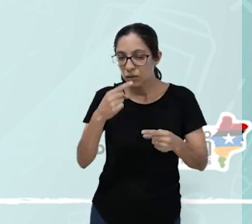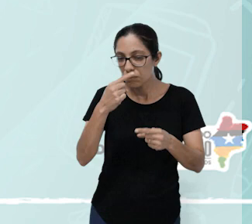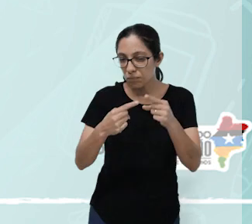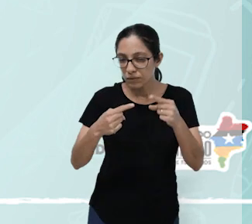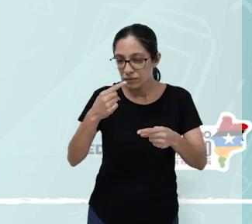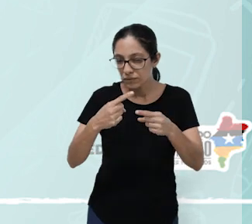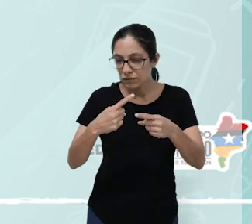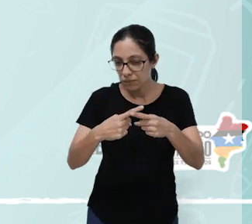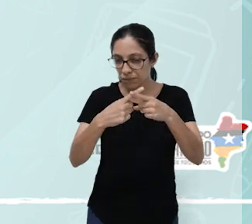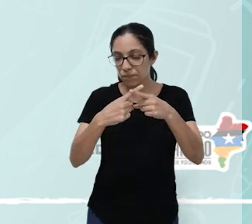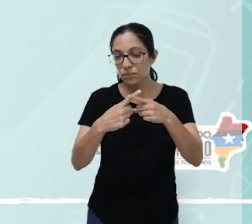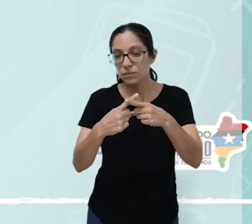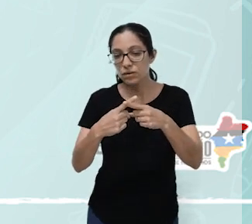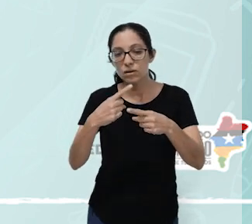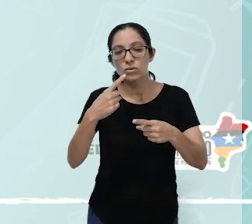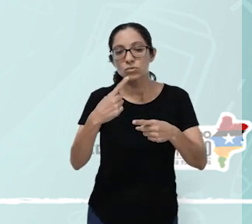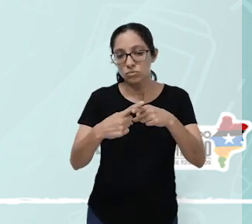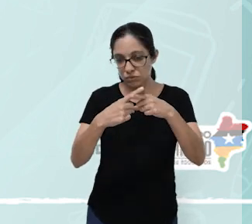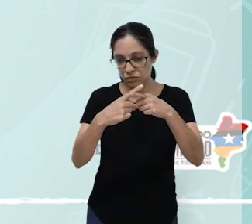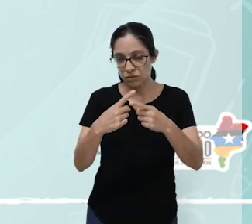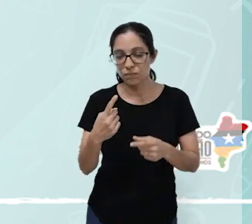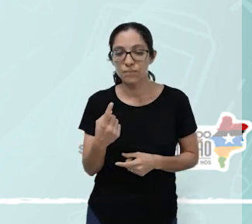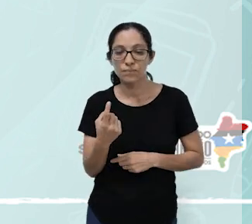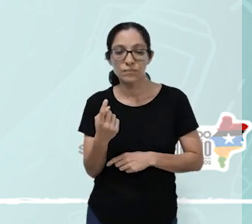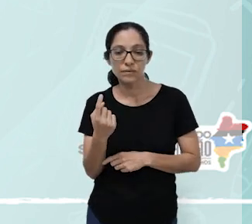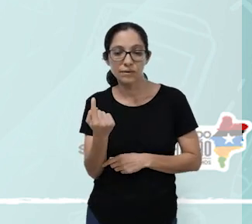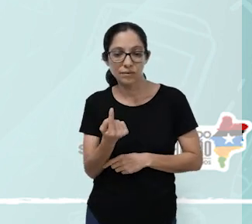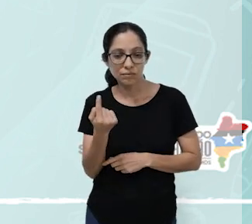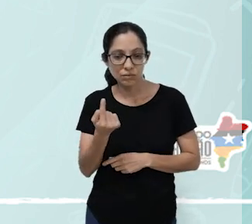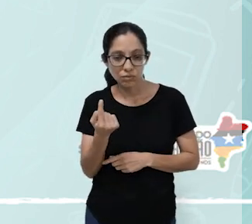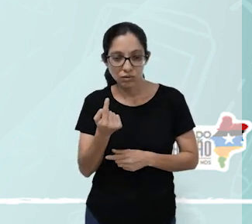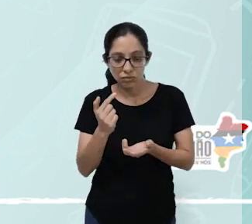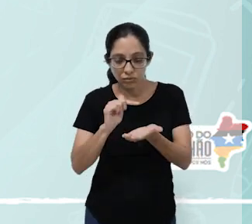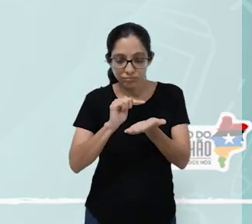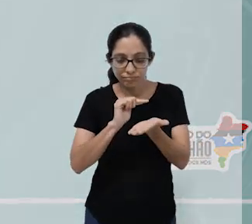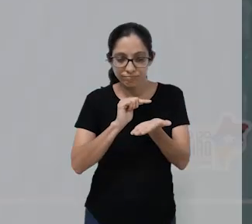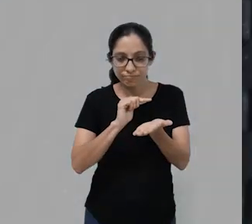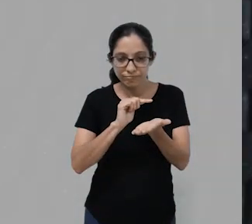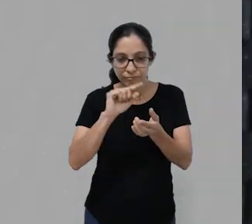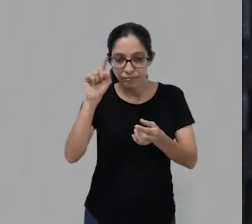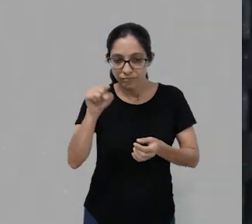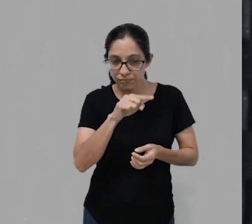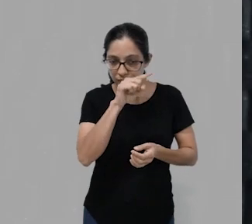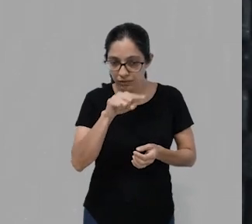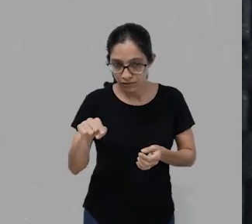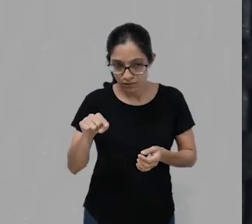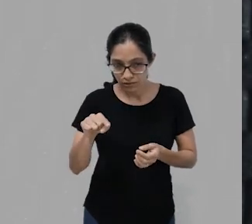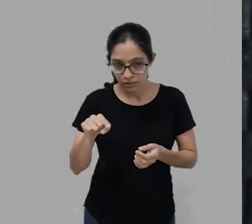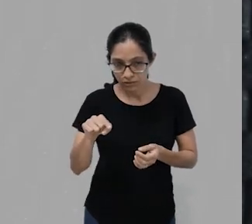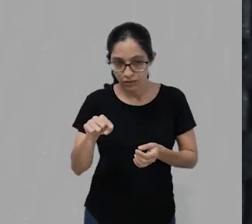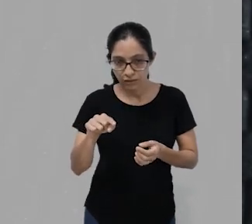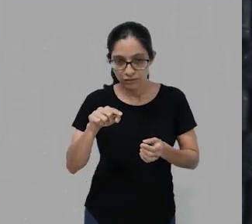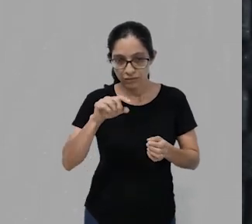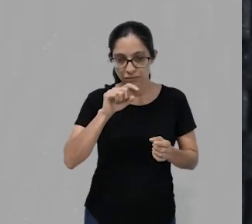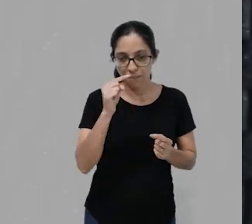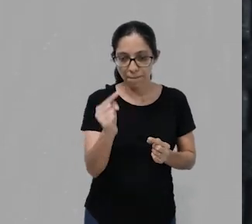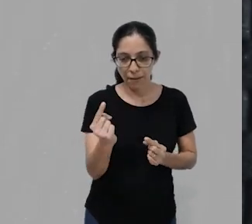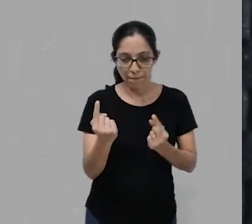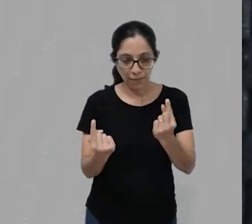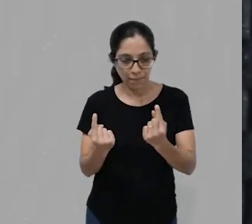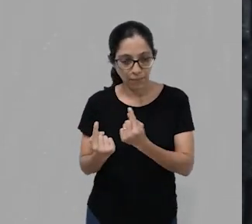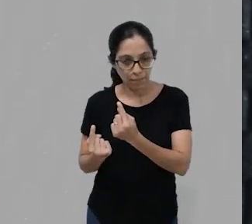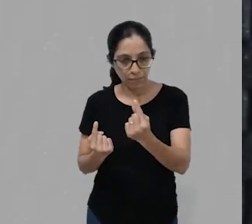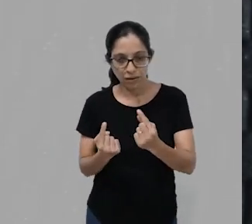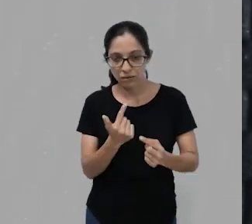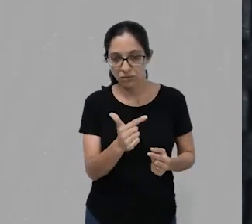quê? Eliminar essas marcas laranjas aqui da quadra. Ó. Elas não existem para as disputas individuais.